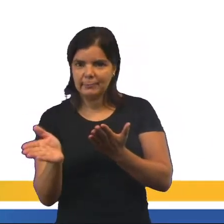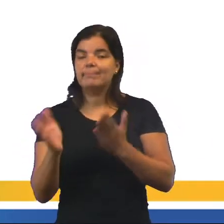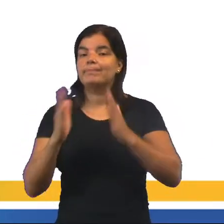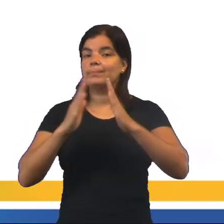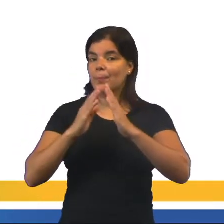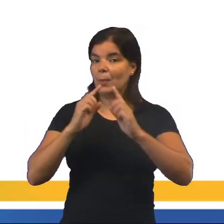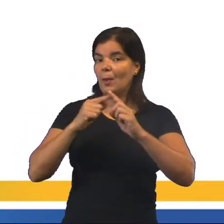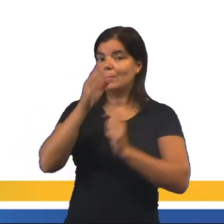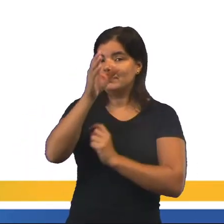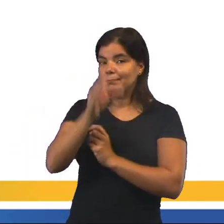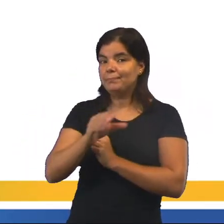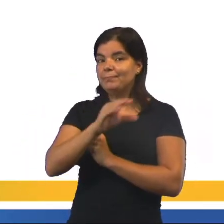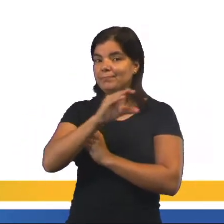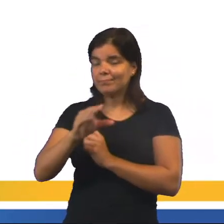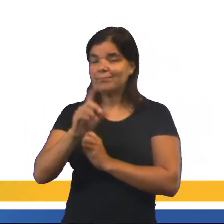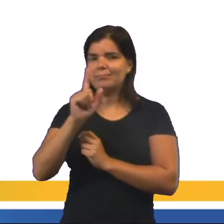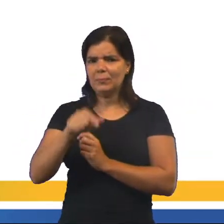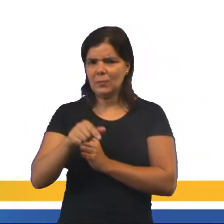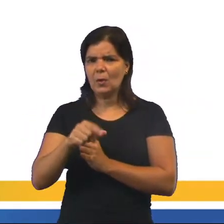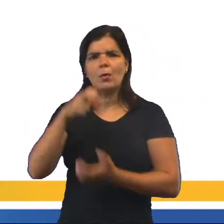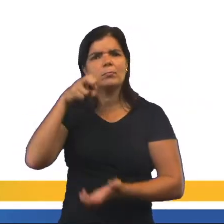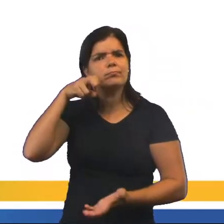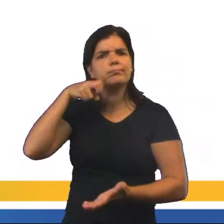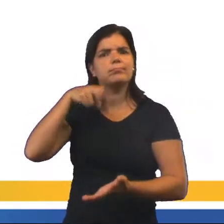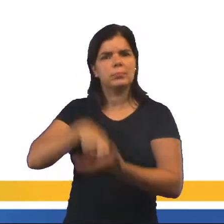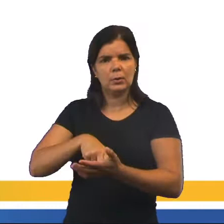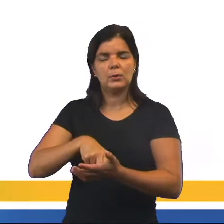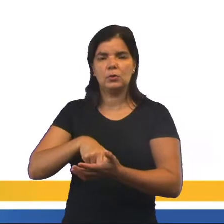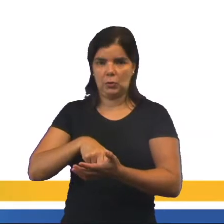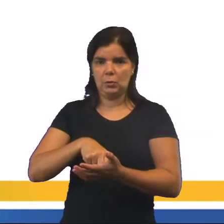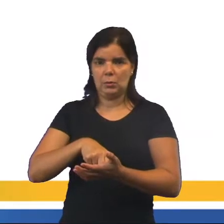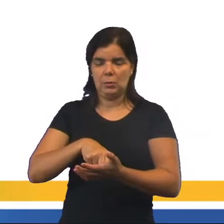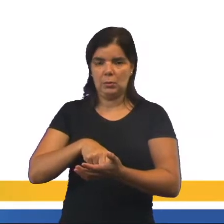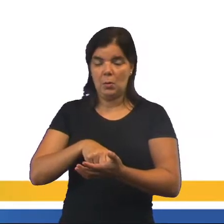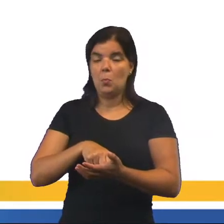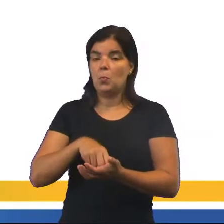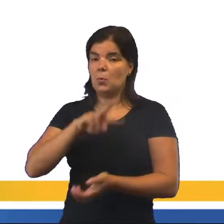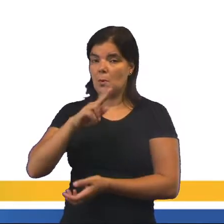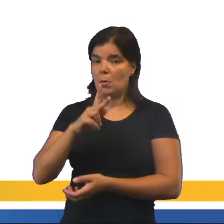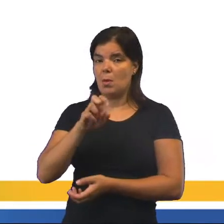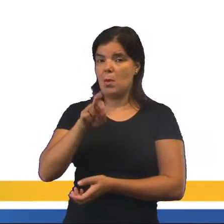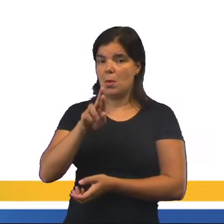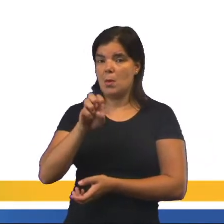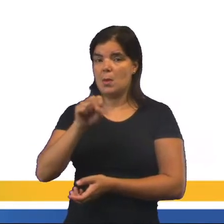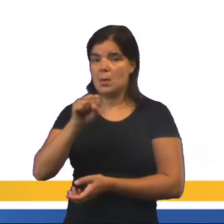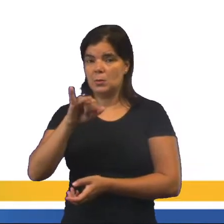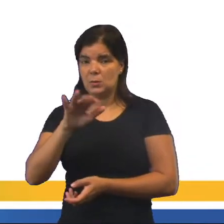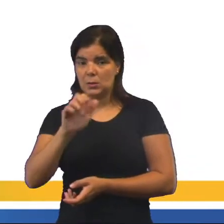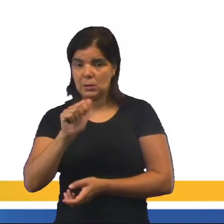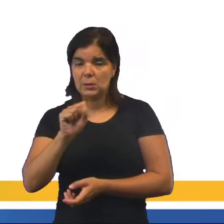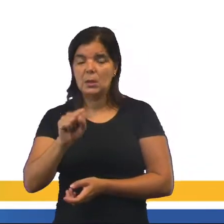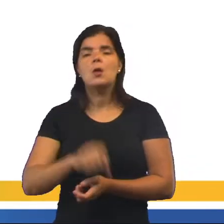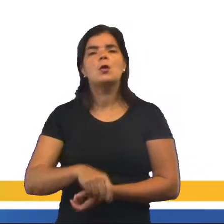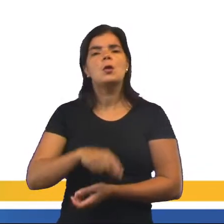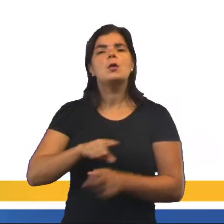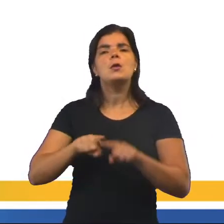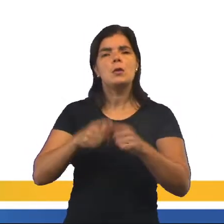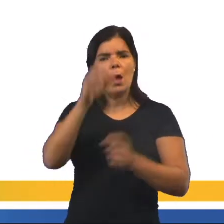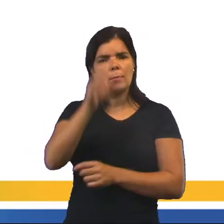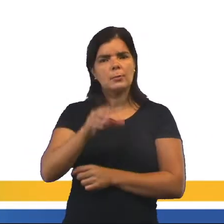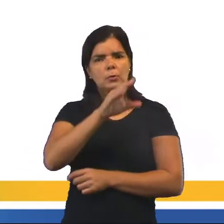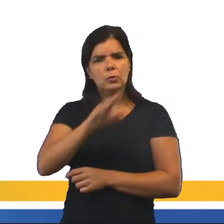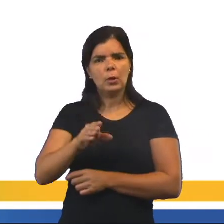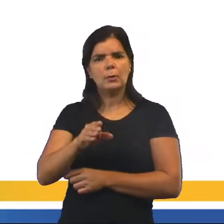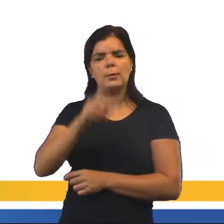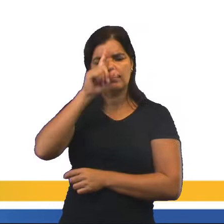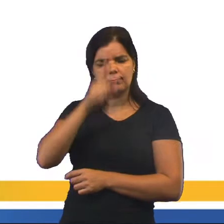da Igreja Católica eram condenados por heresia e condenado pela Igreja